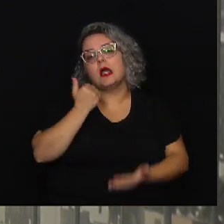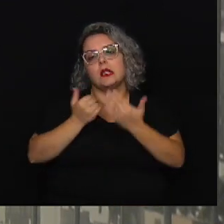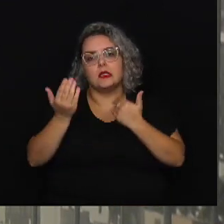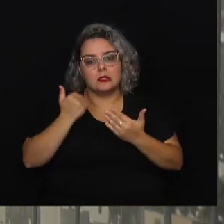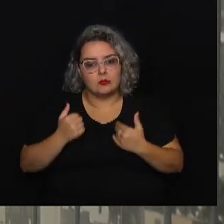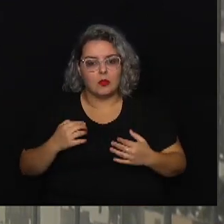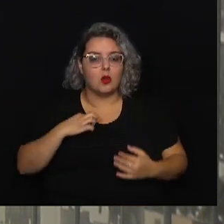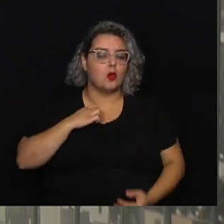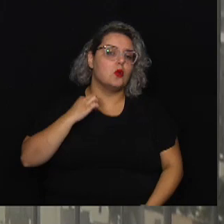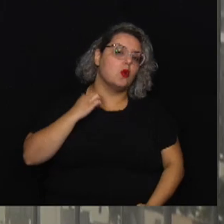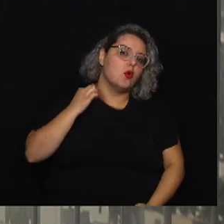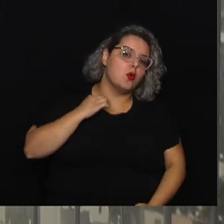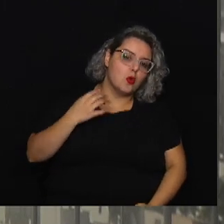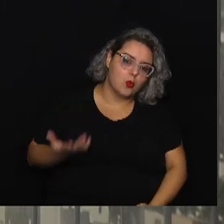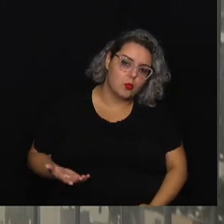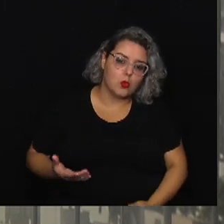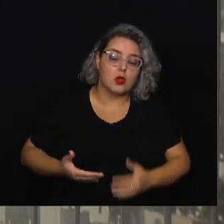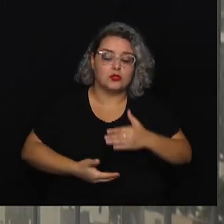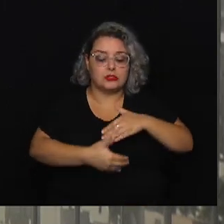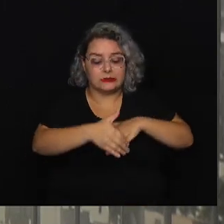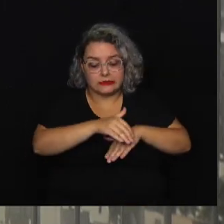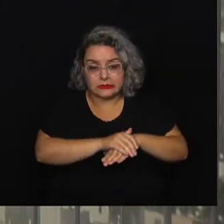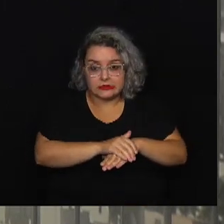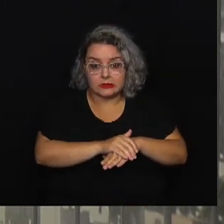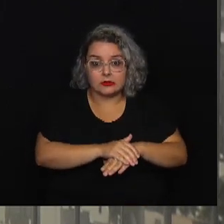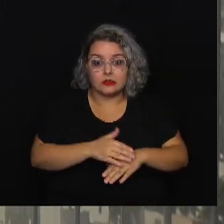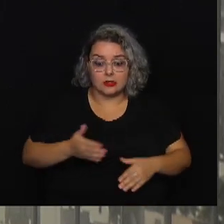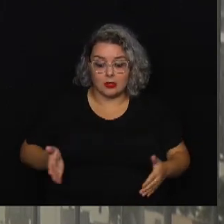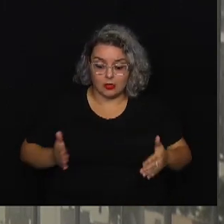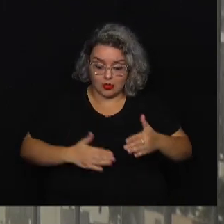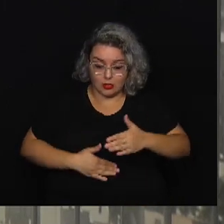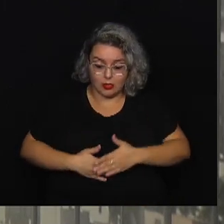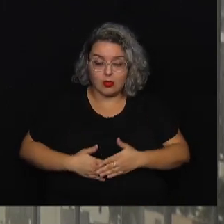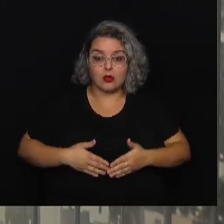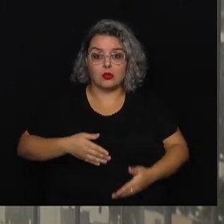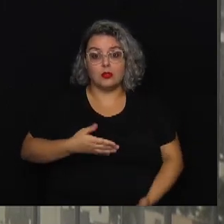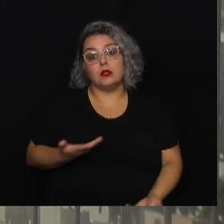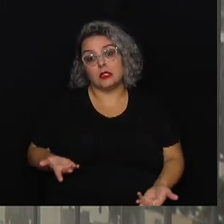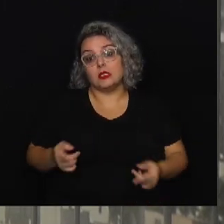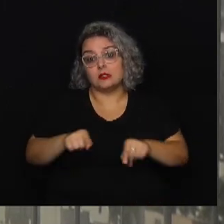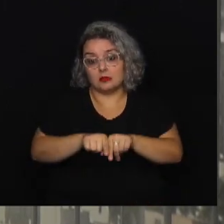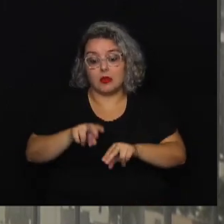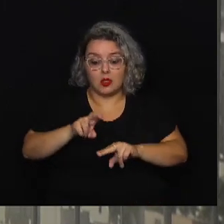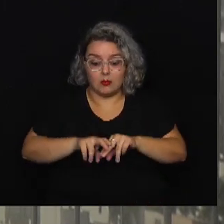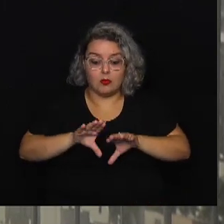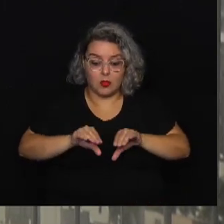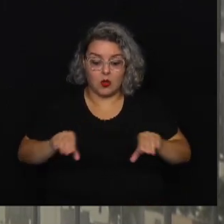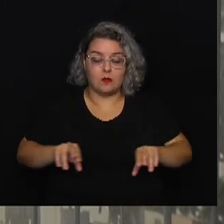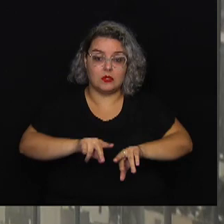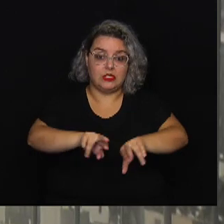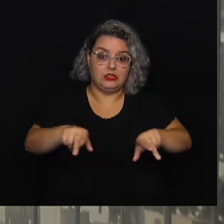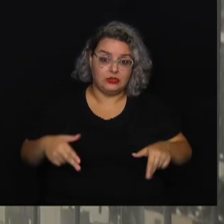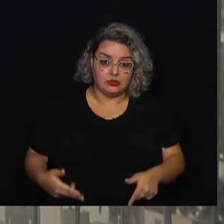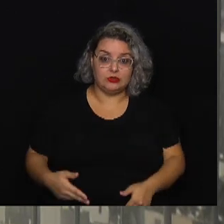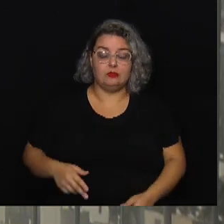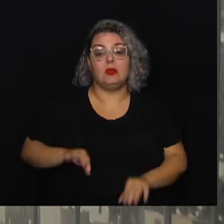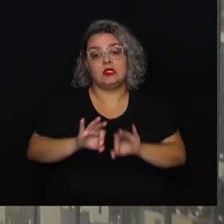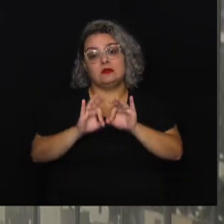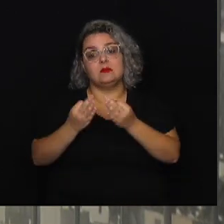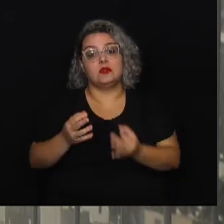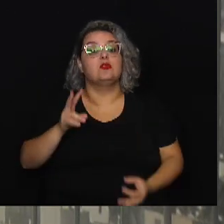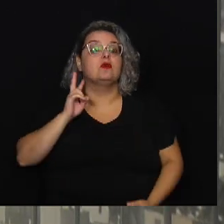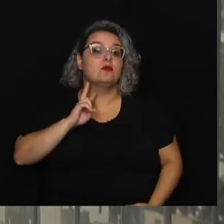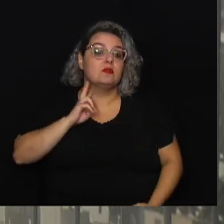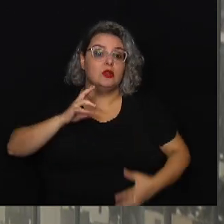alimentos, roupas, sapatos, fraldas e até móveis para as famílias que foram vítimas das chuvas.